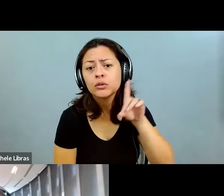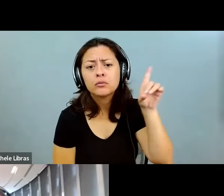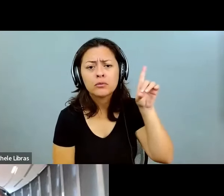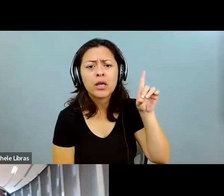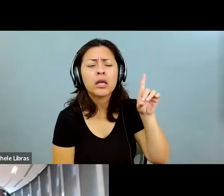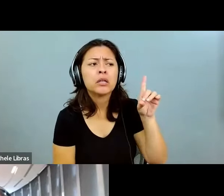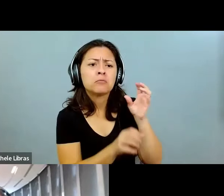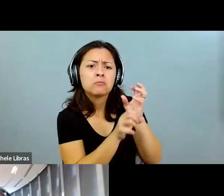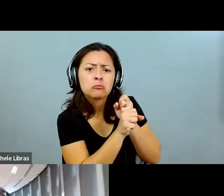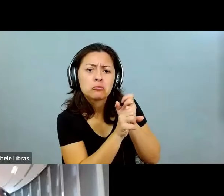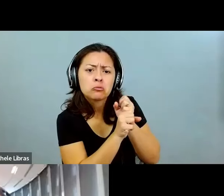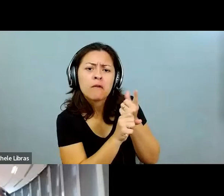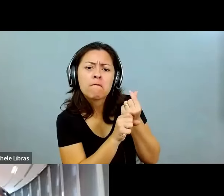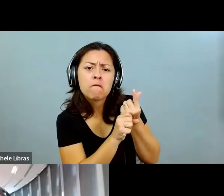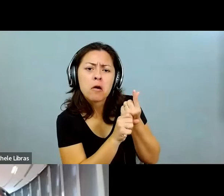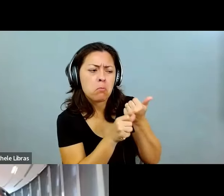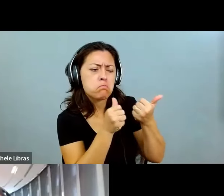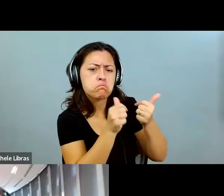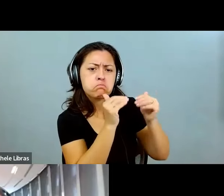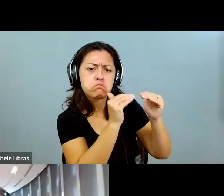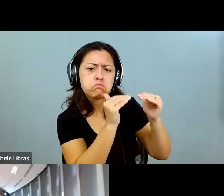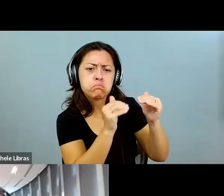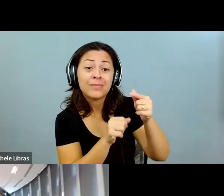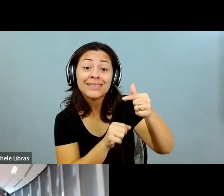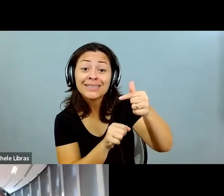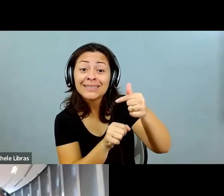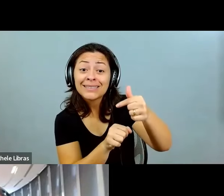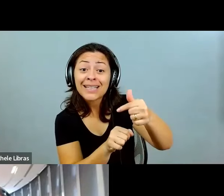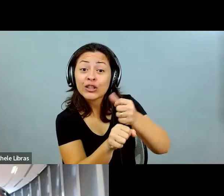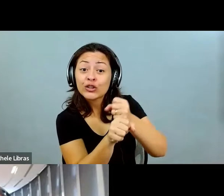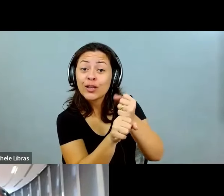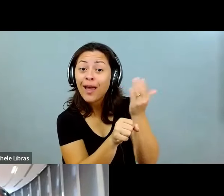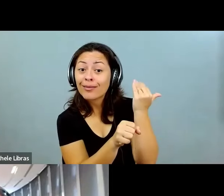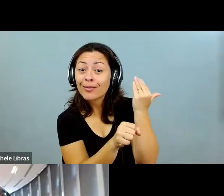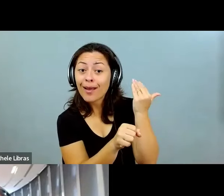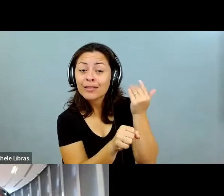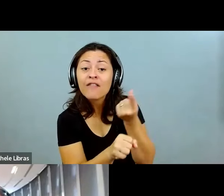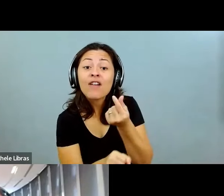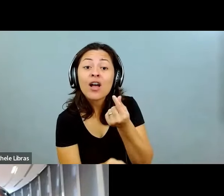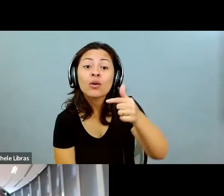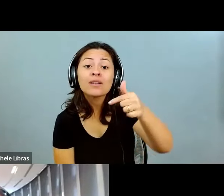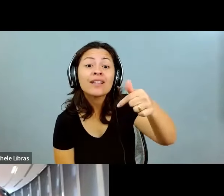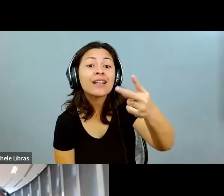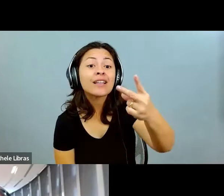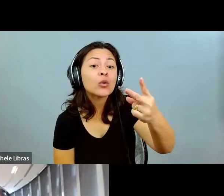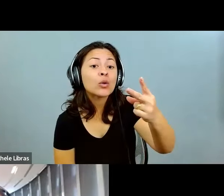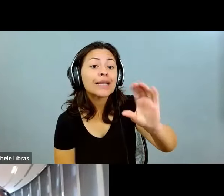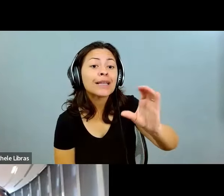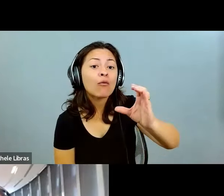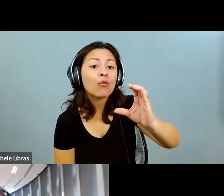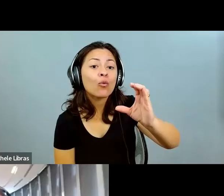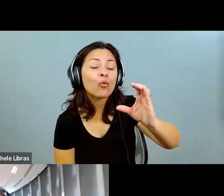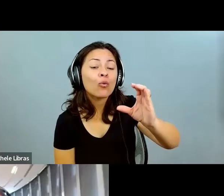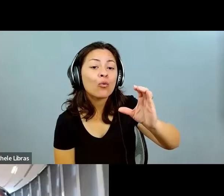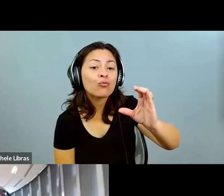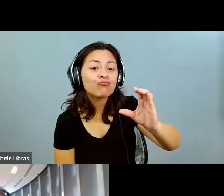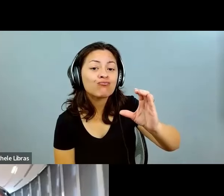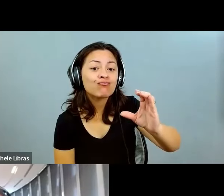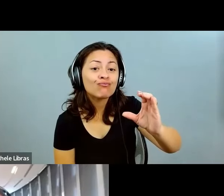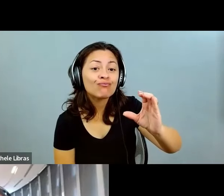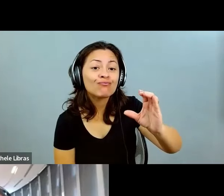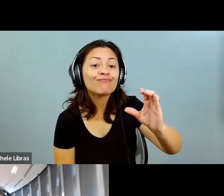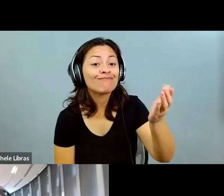números há 6 7 anos atrás o custo lá era 72 centavos o custo Cash era 72 centavos por